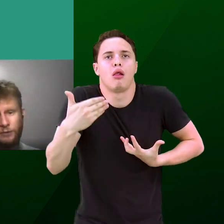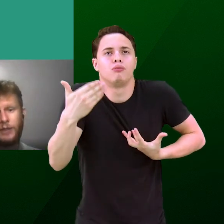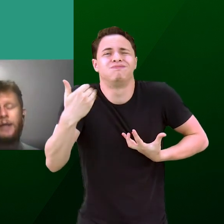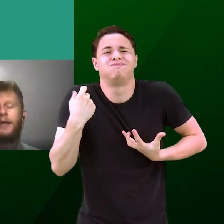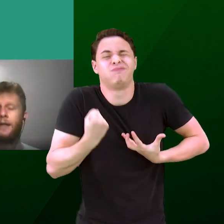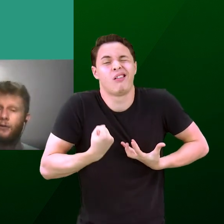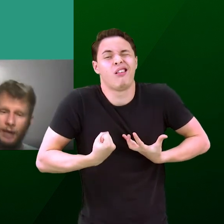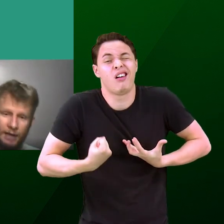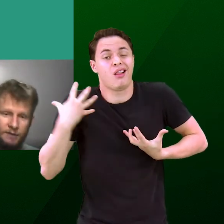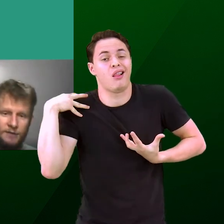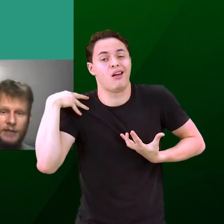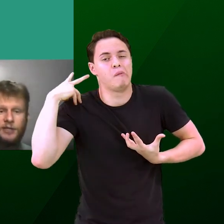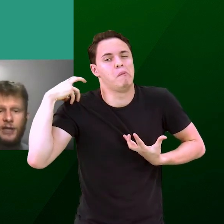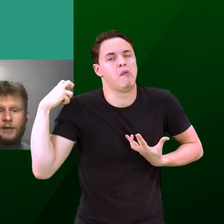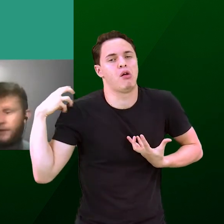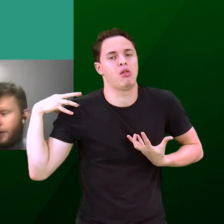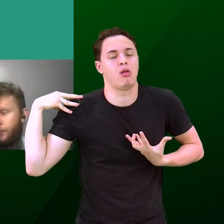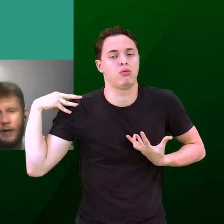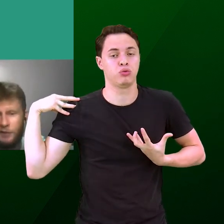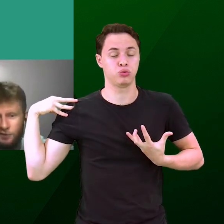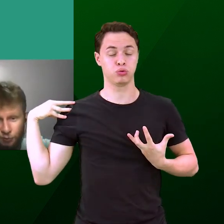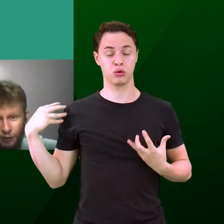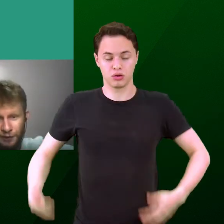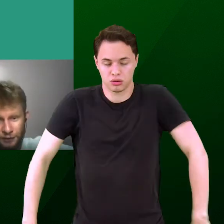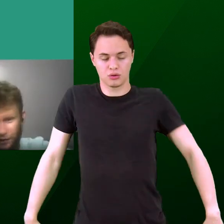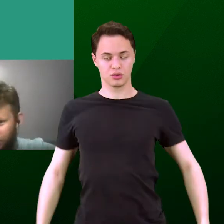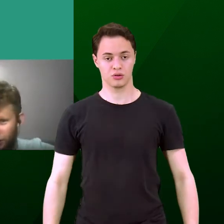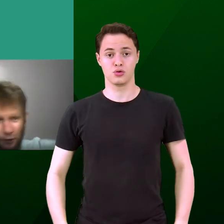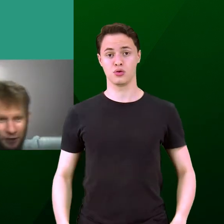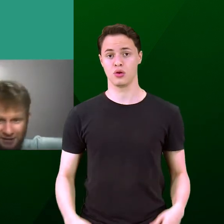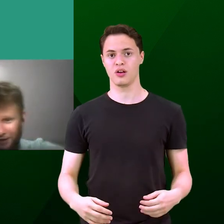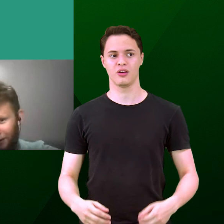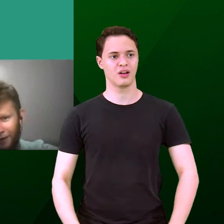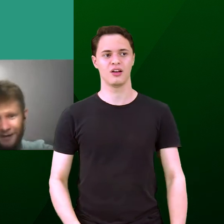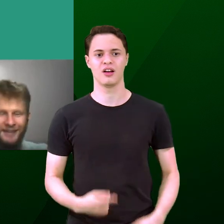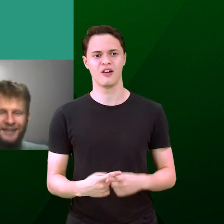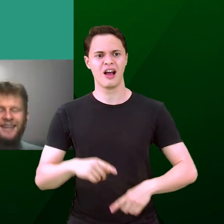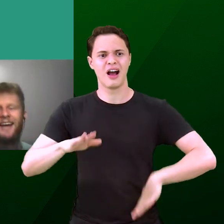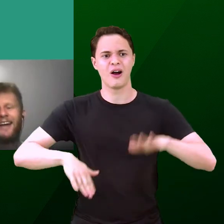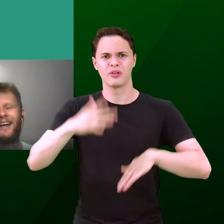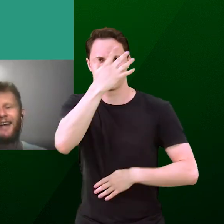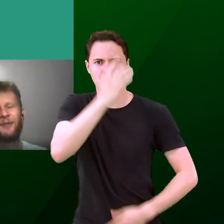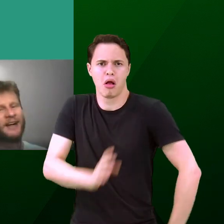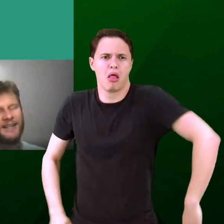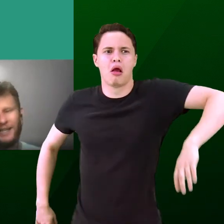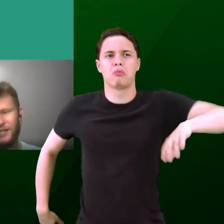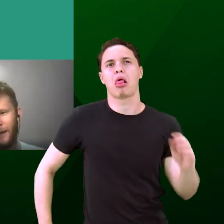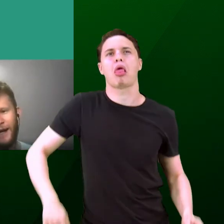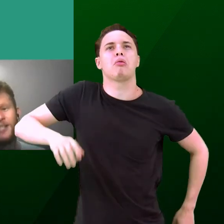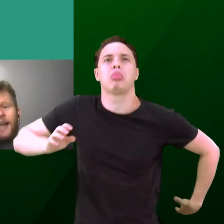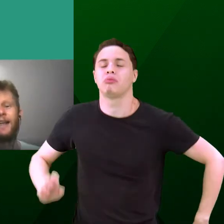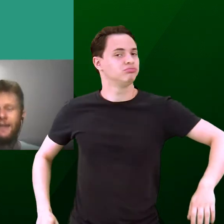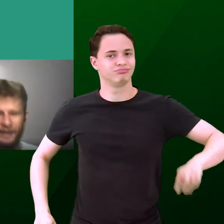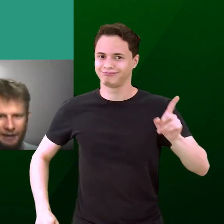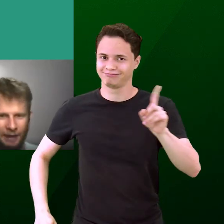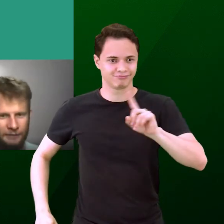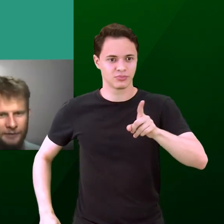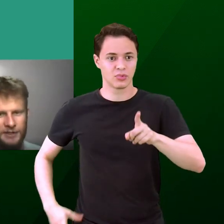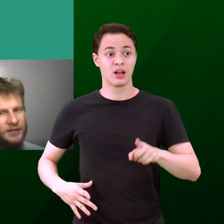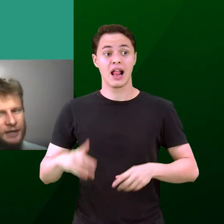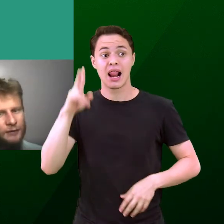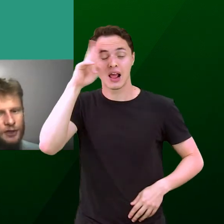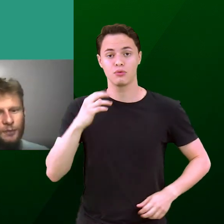tem. Então, estão vendo que não é só botar o tênis e sair correndo, né, pessoal? Tem muita coisa a ser observada.